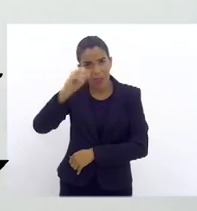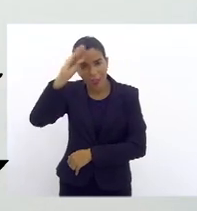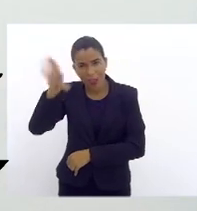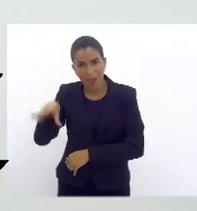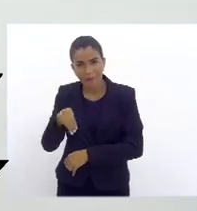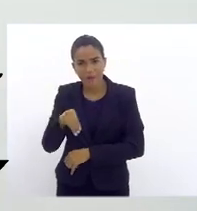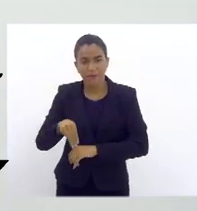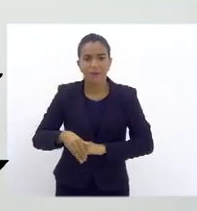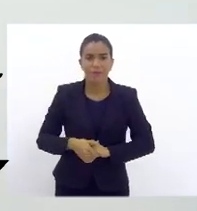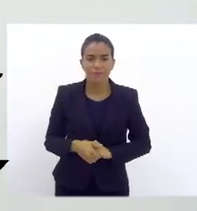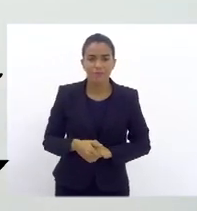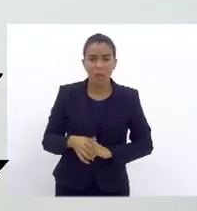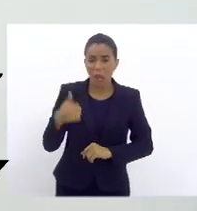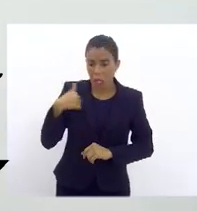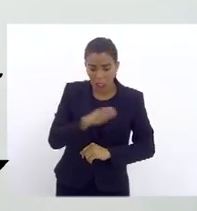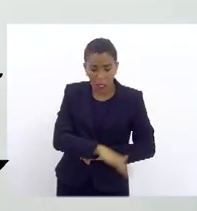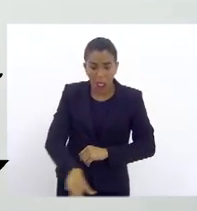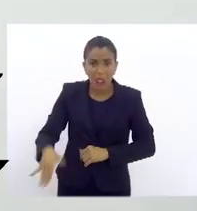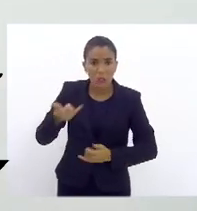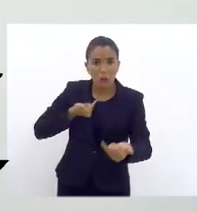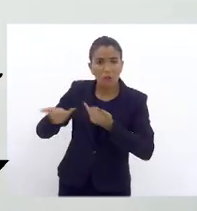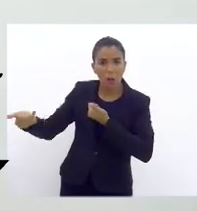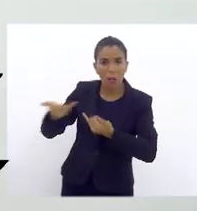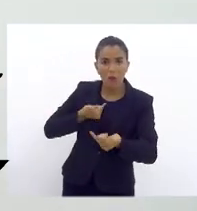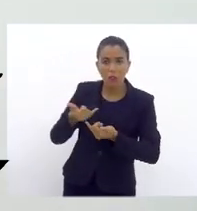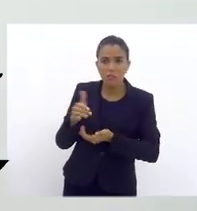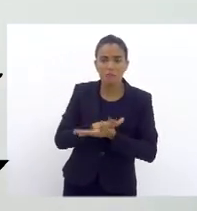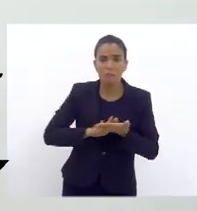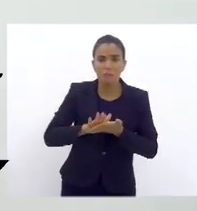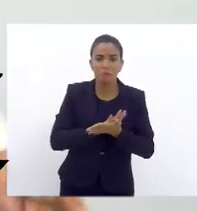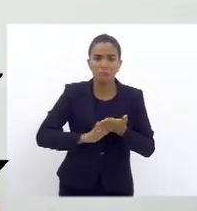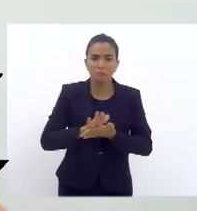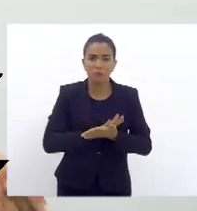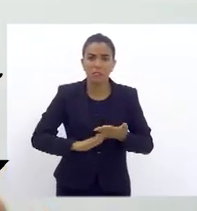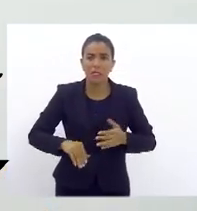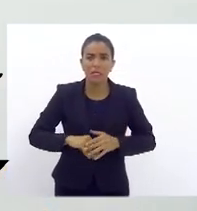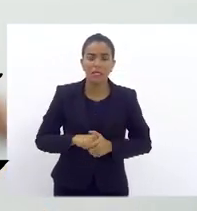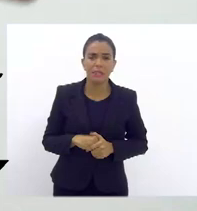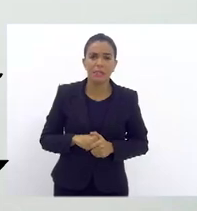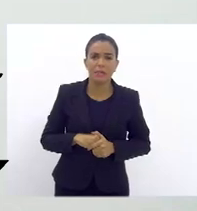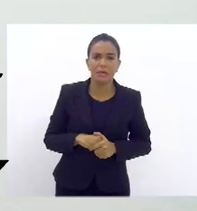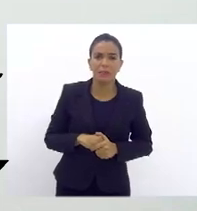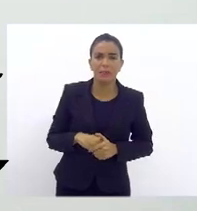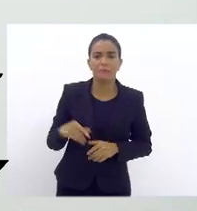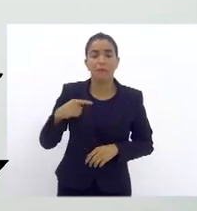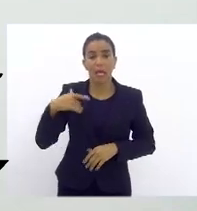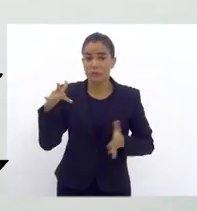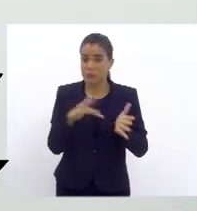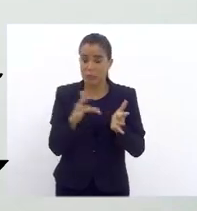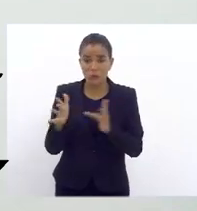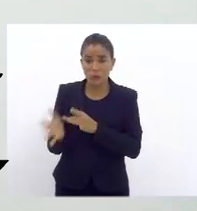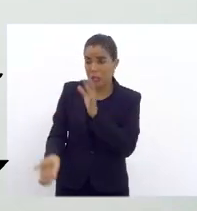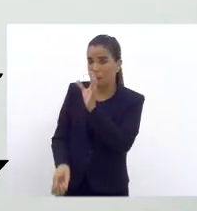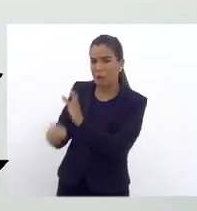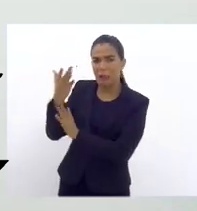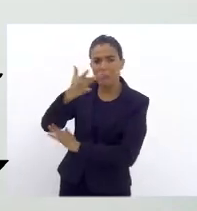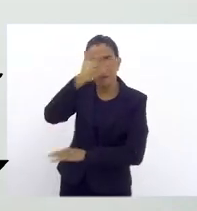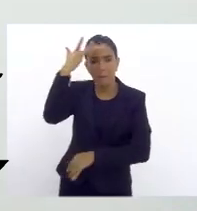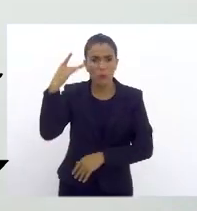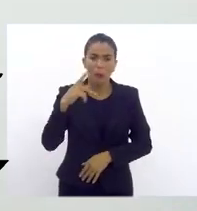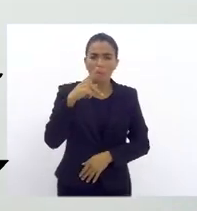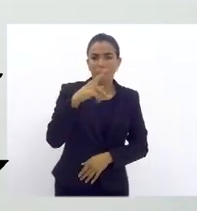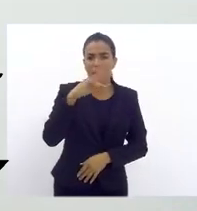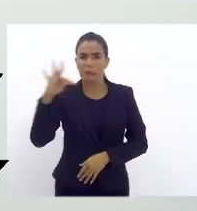né quando eu era criança ninguém me disse isso quando eu era adolescente ninguém me disse isso E aí Jesus reaparece Alguém disse que